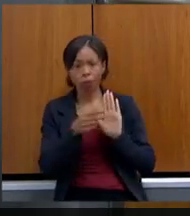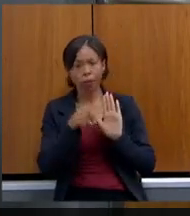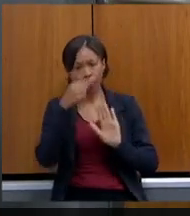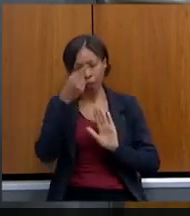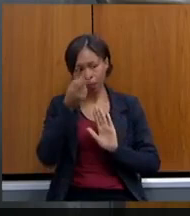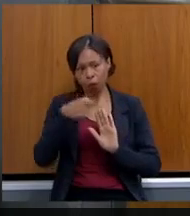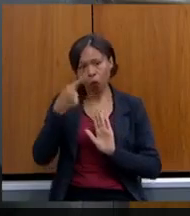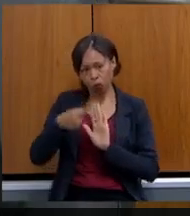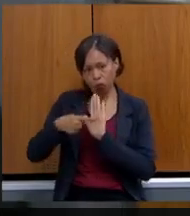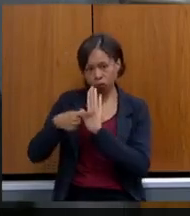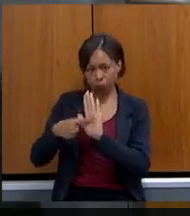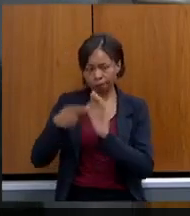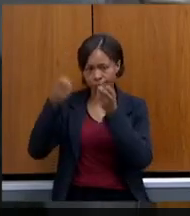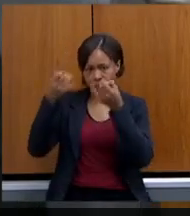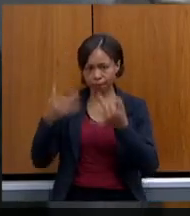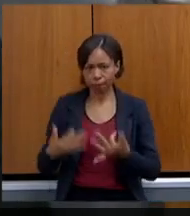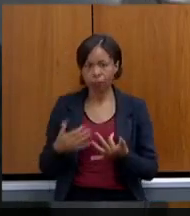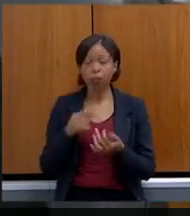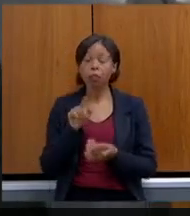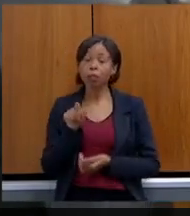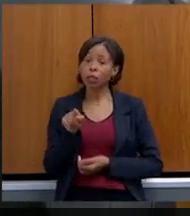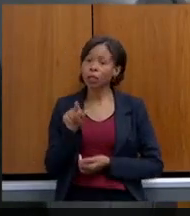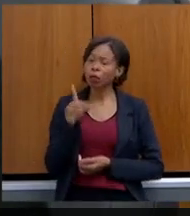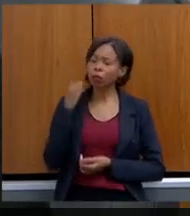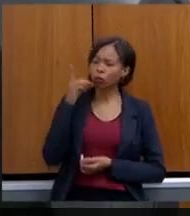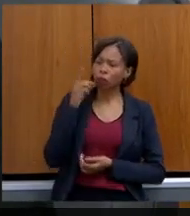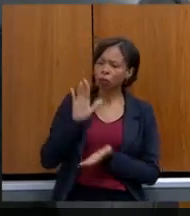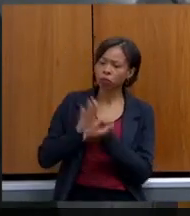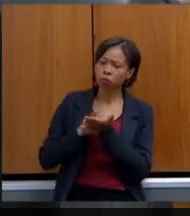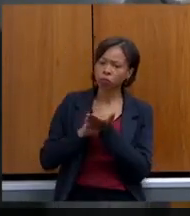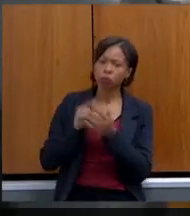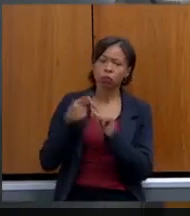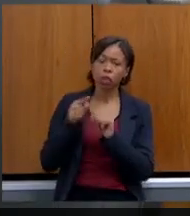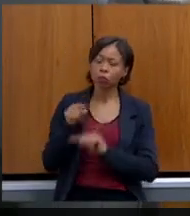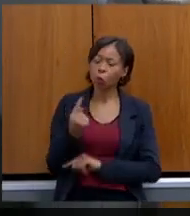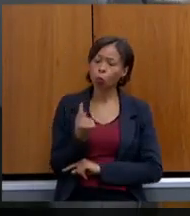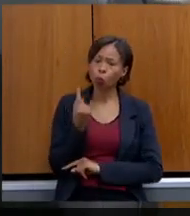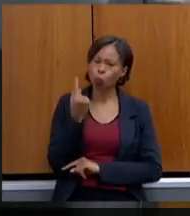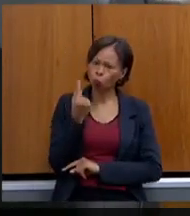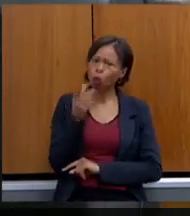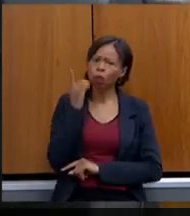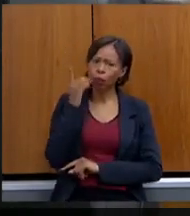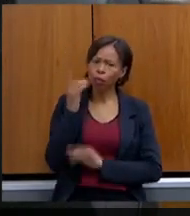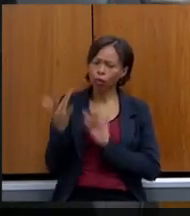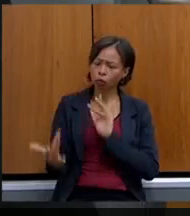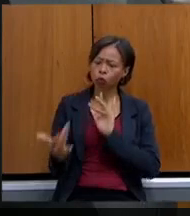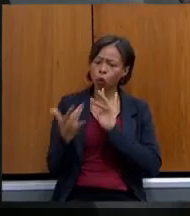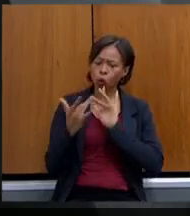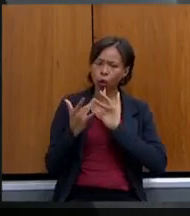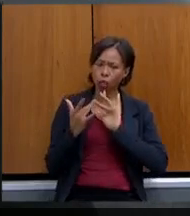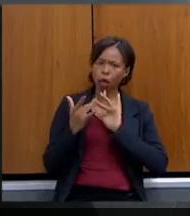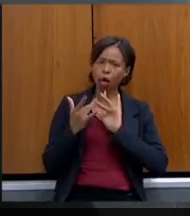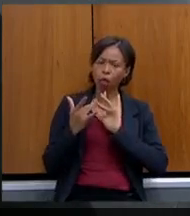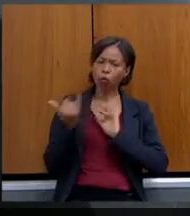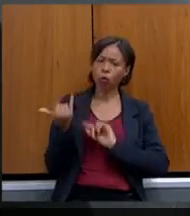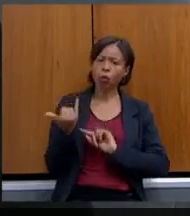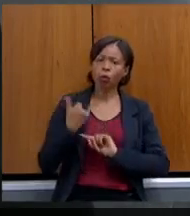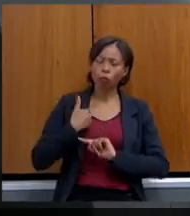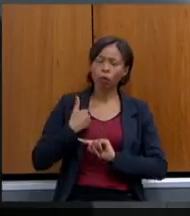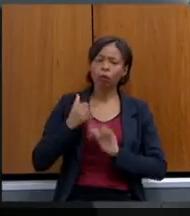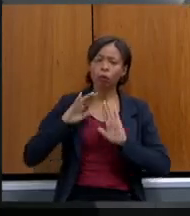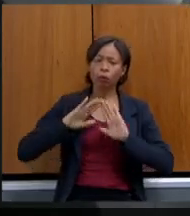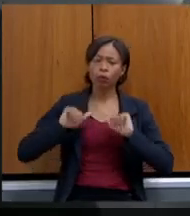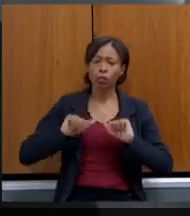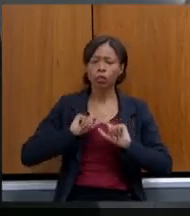é ele parabenizo o senhor foi um dos deputados que prontamente entrou em contato comigo pelo pedido da junção